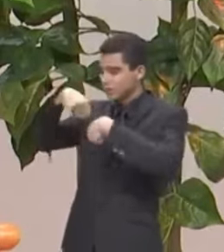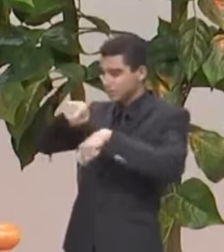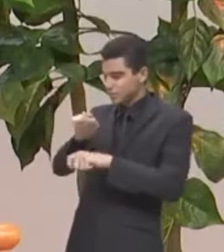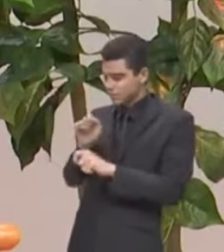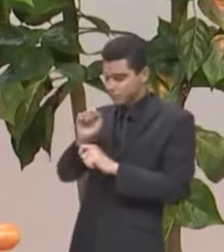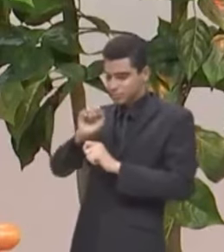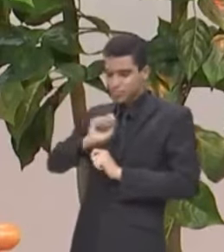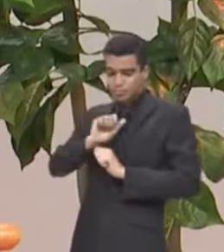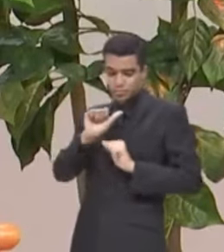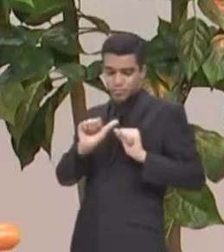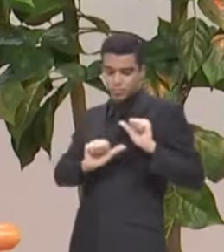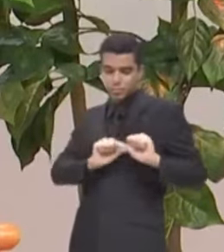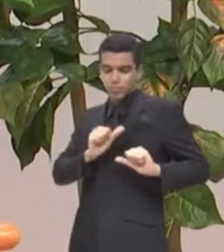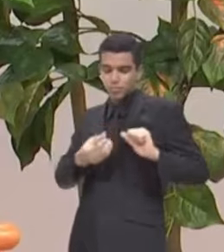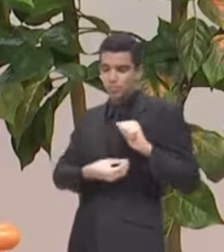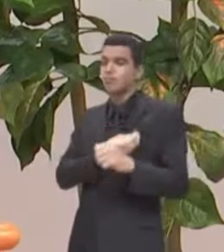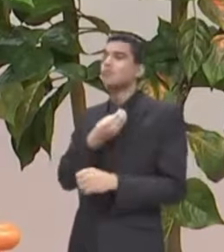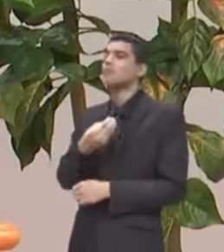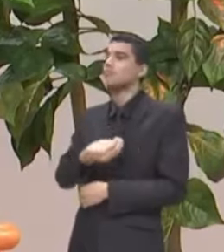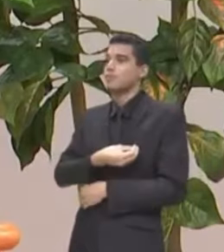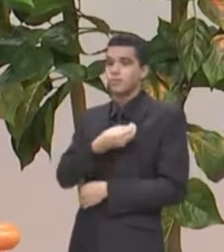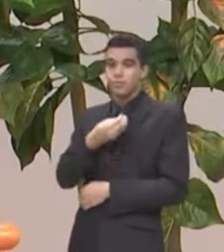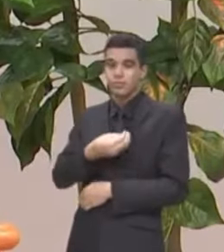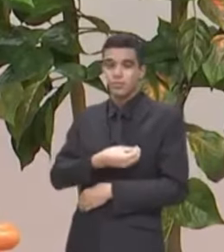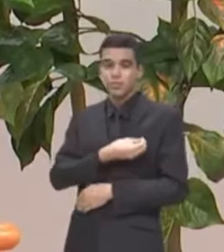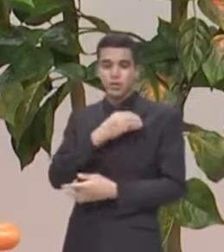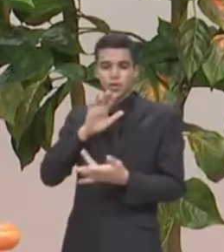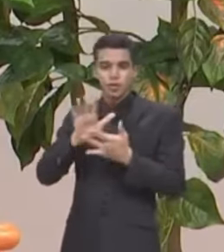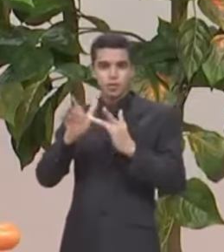dando fim. Ele está dizendo assim para a morte: